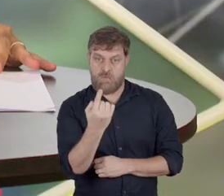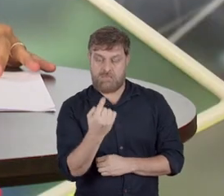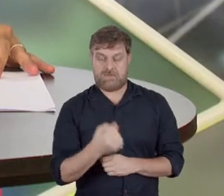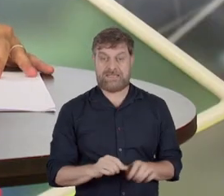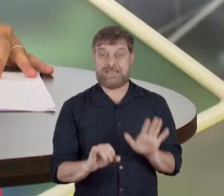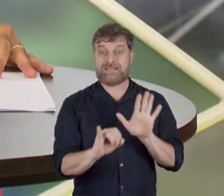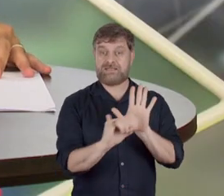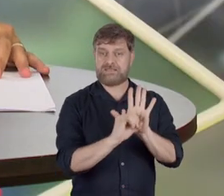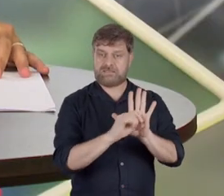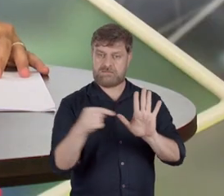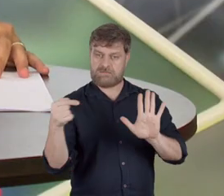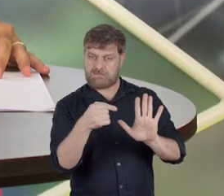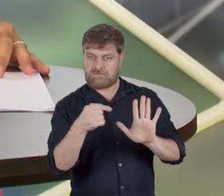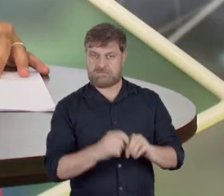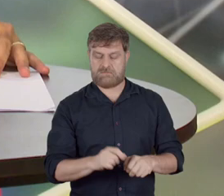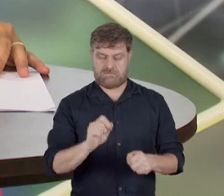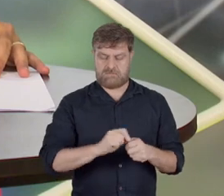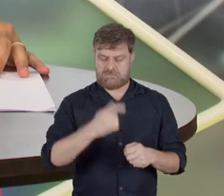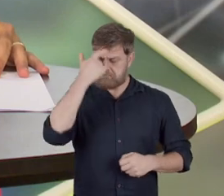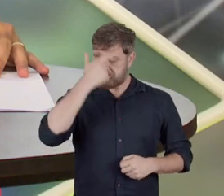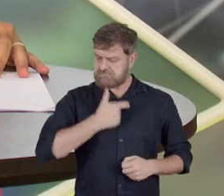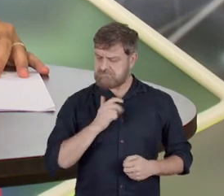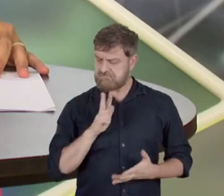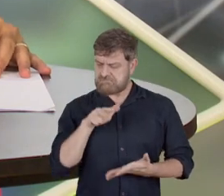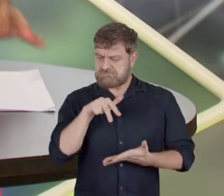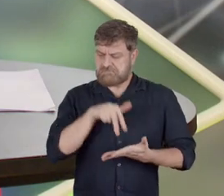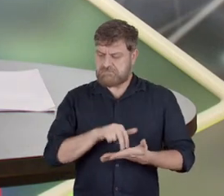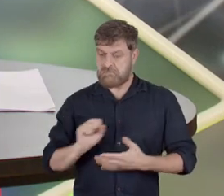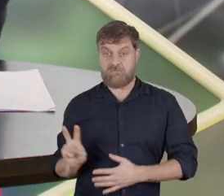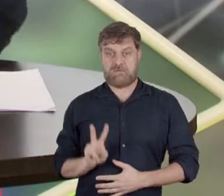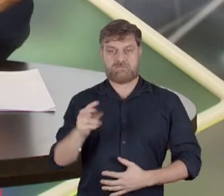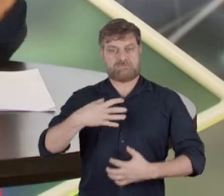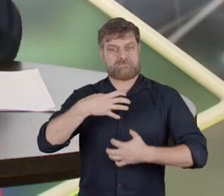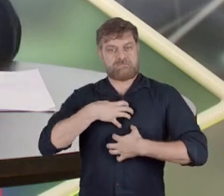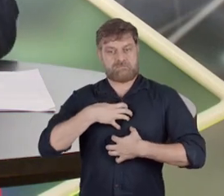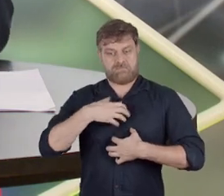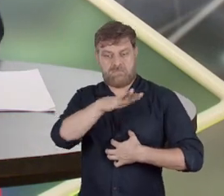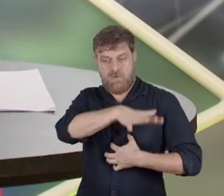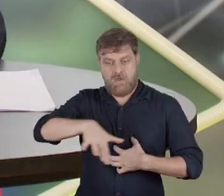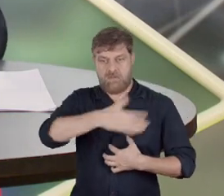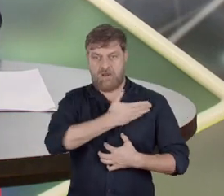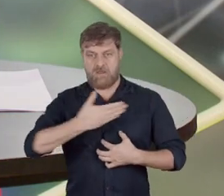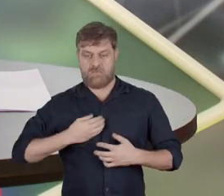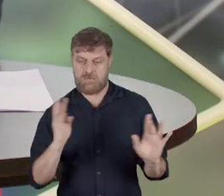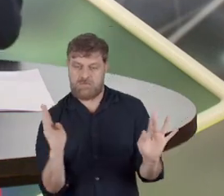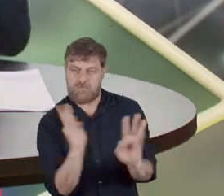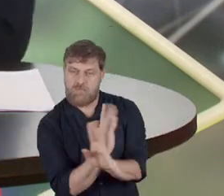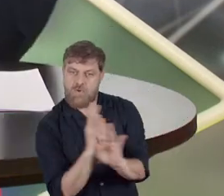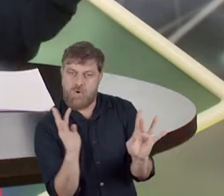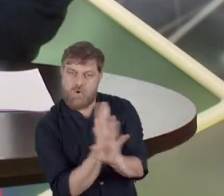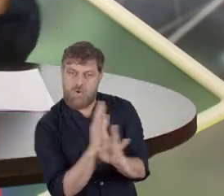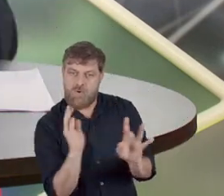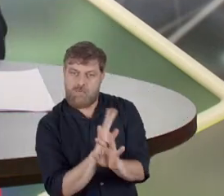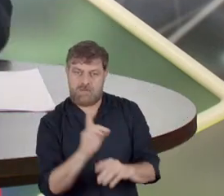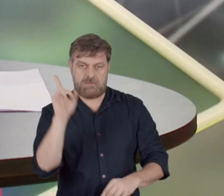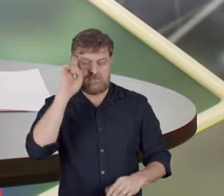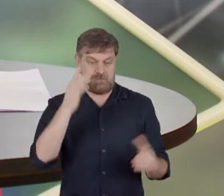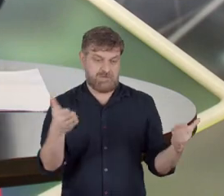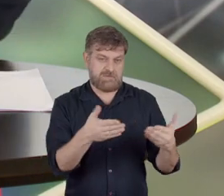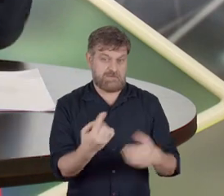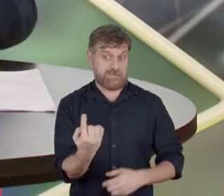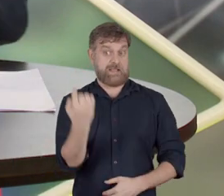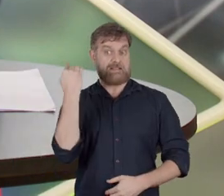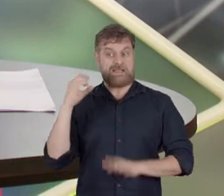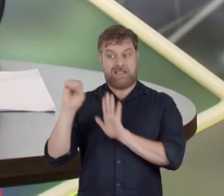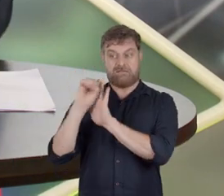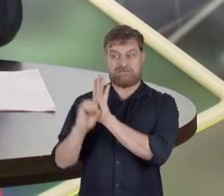a identidade que produz reconhecimento, ou seja, no espaço público, urbano, né, contemporâneo